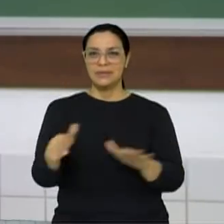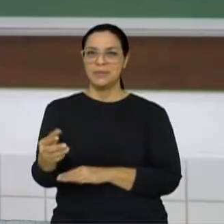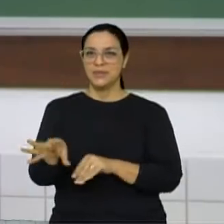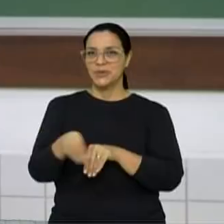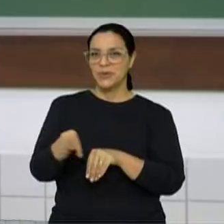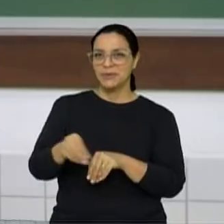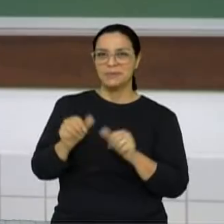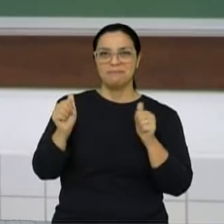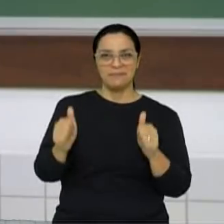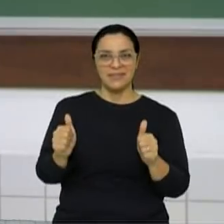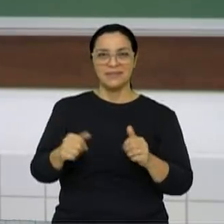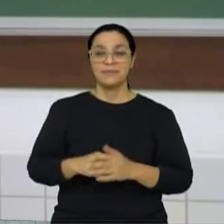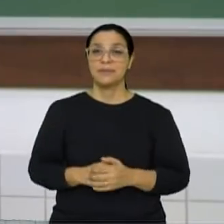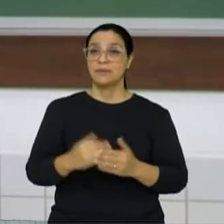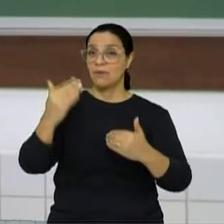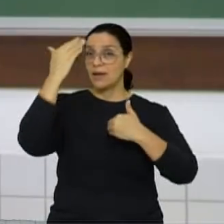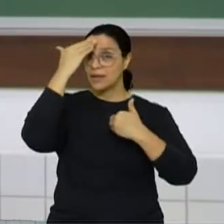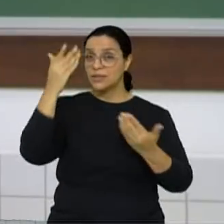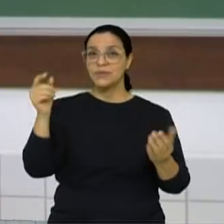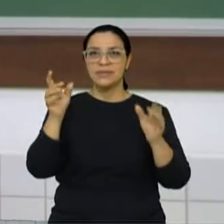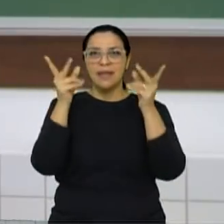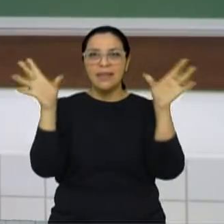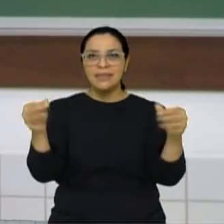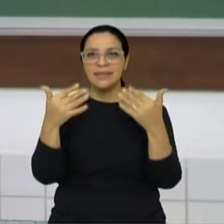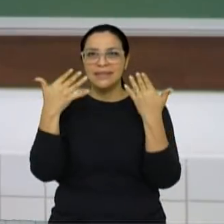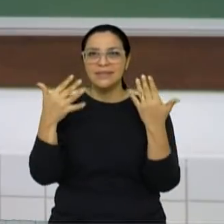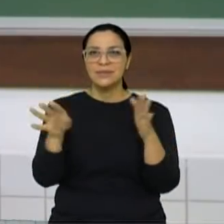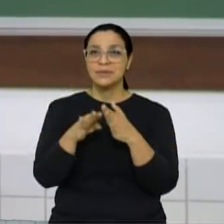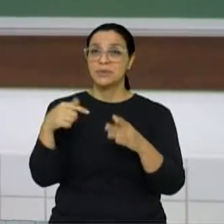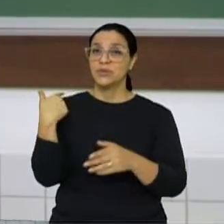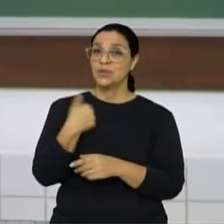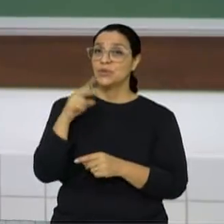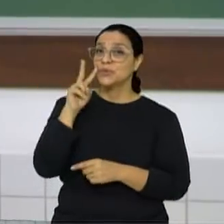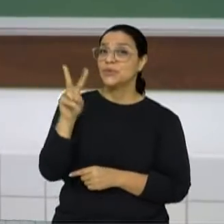Conhecimento. Beleza? Agradeço, então, a atenção de vocês.